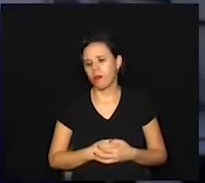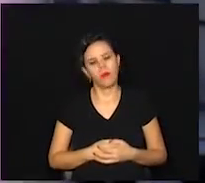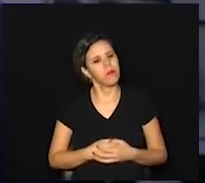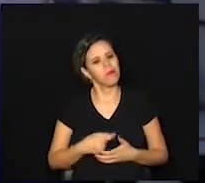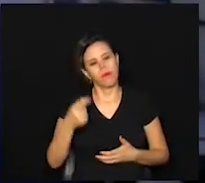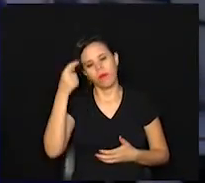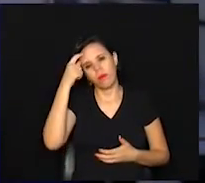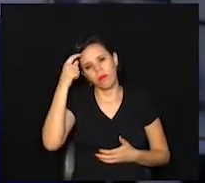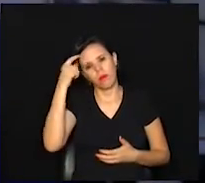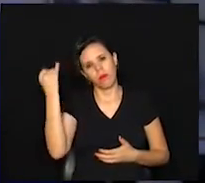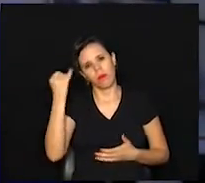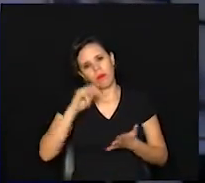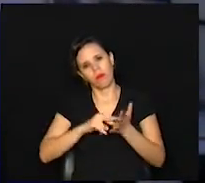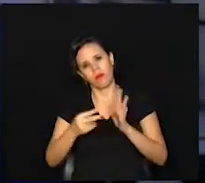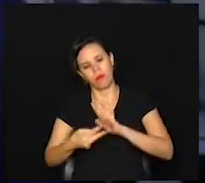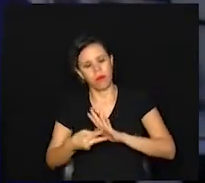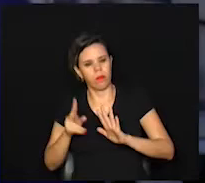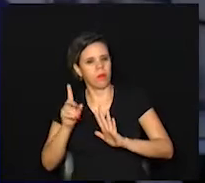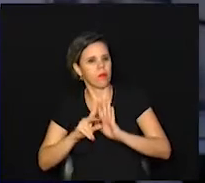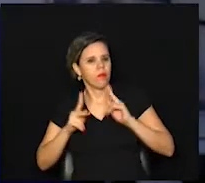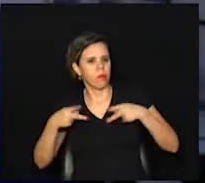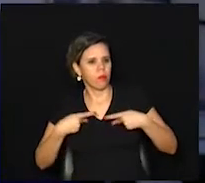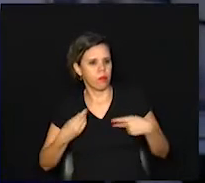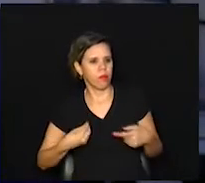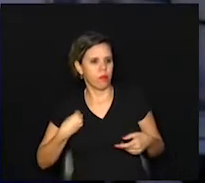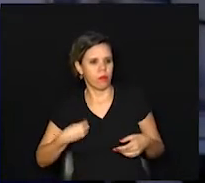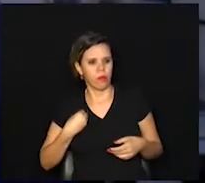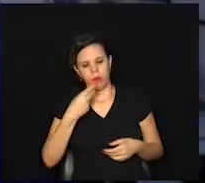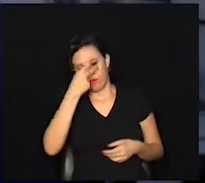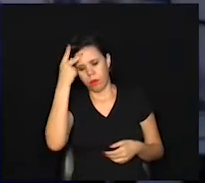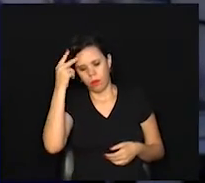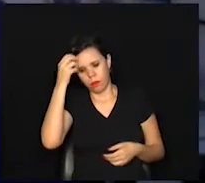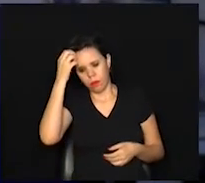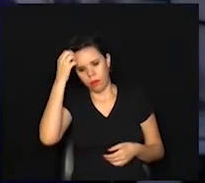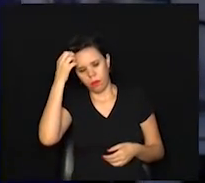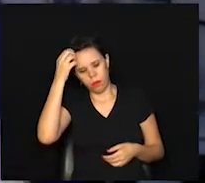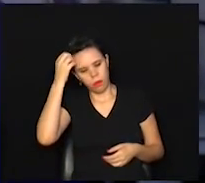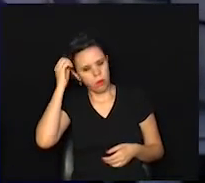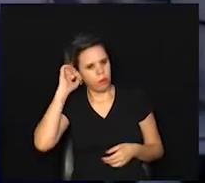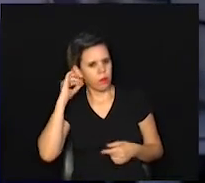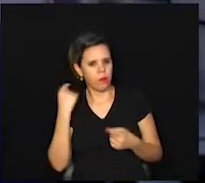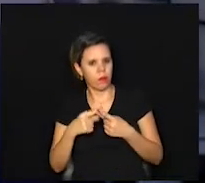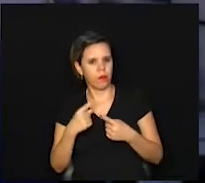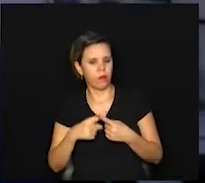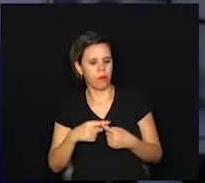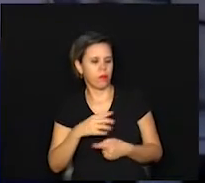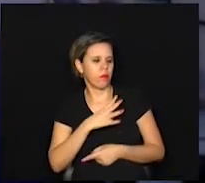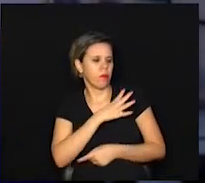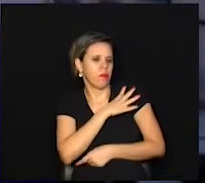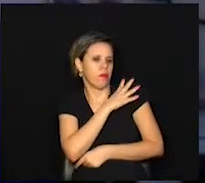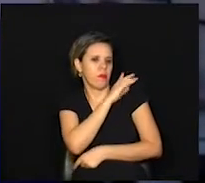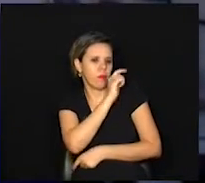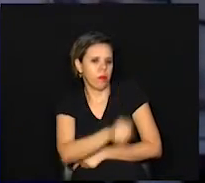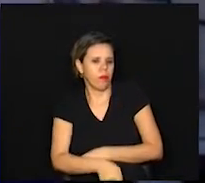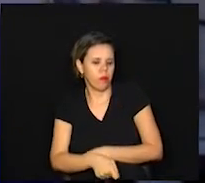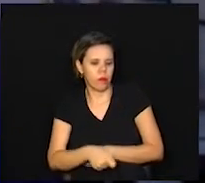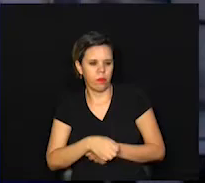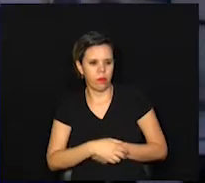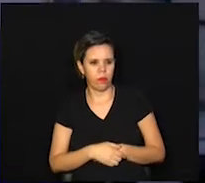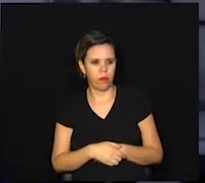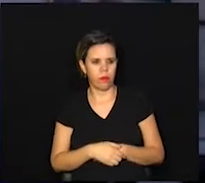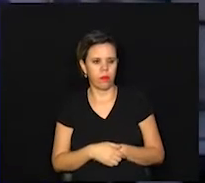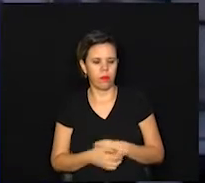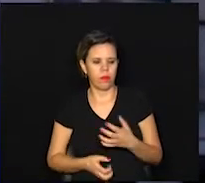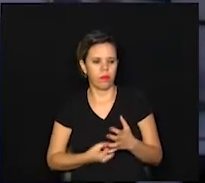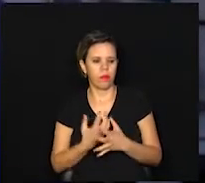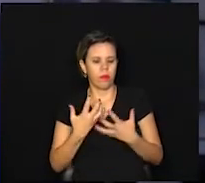noção do significado que tem os direitos humanos sobre a vida das pessoas, sabe? Por que a ditadura militar, né, produziu autos